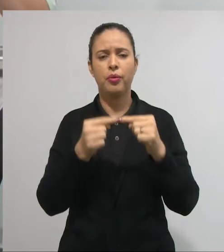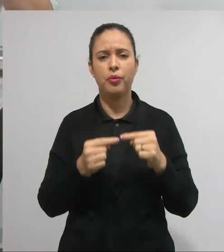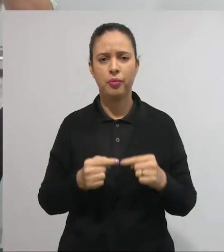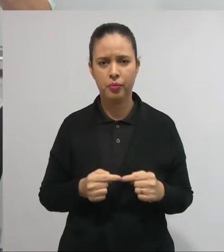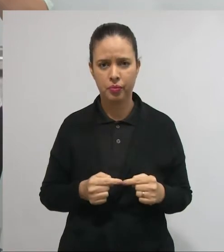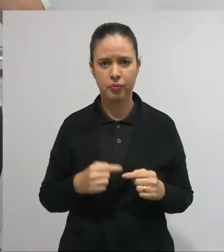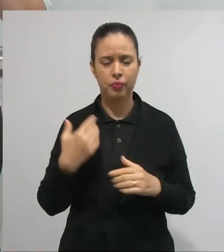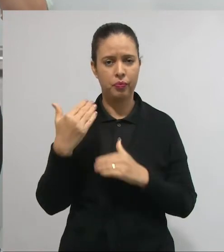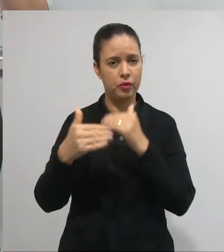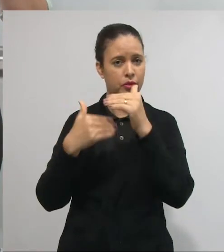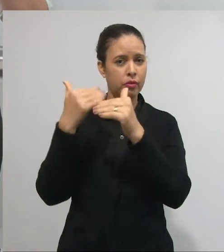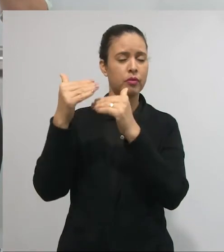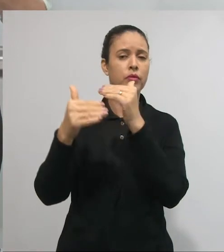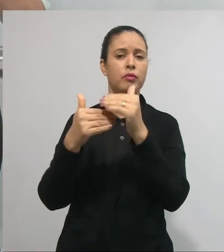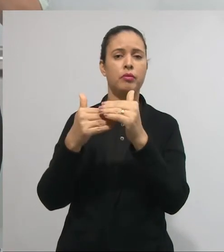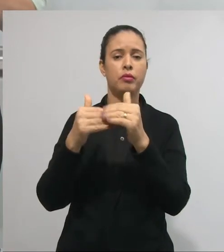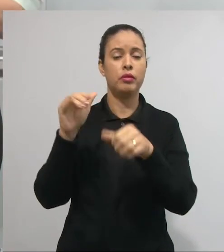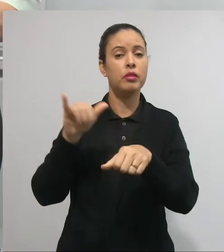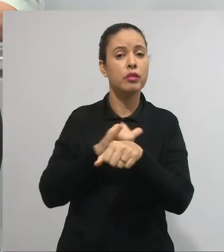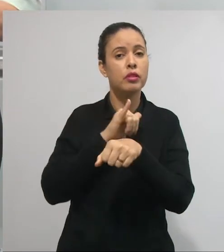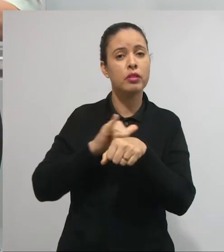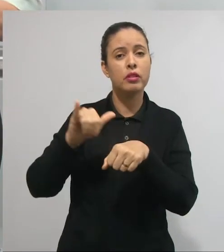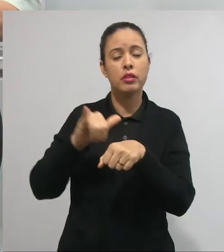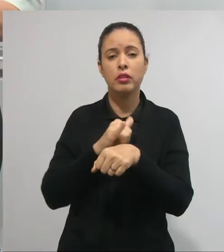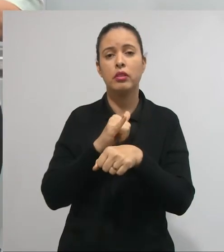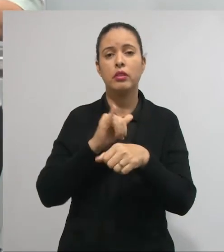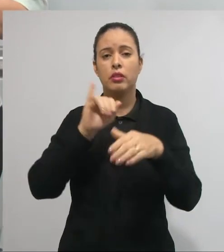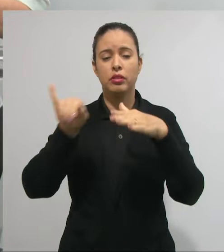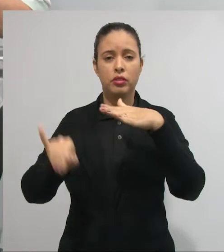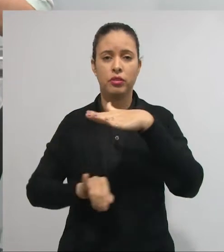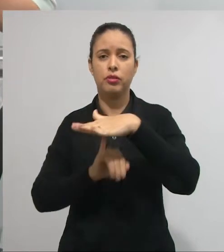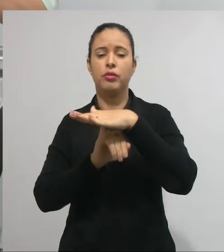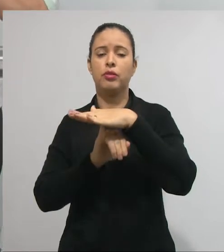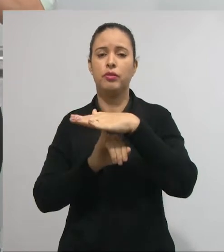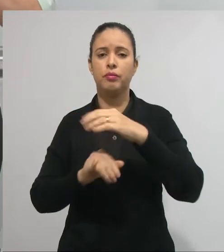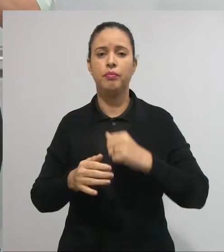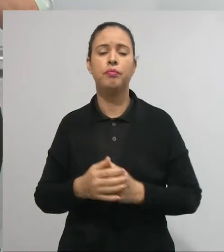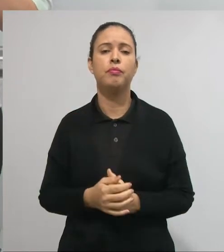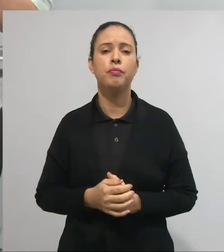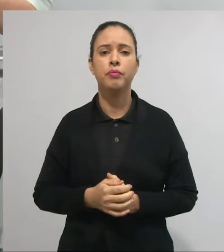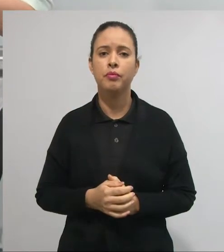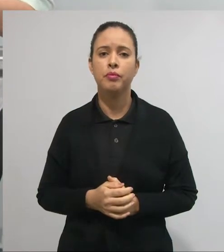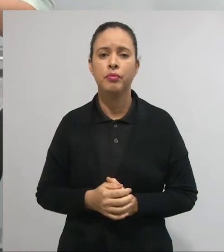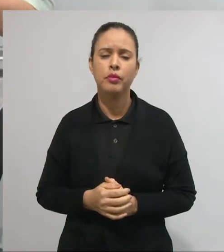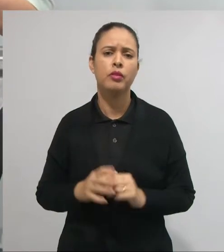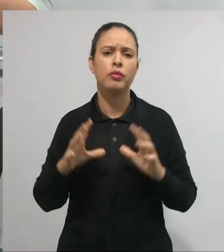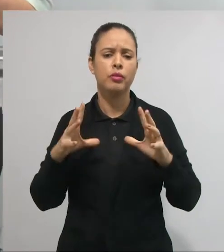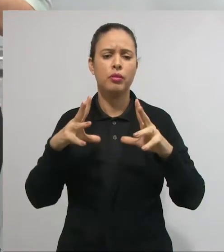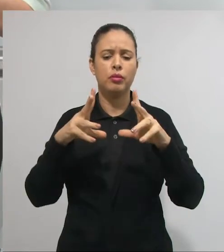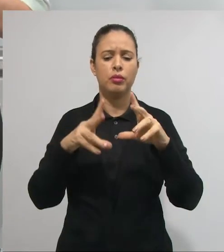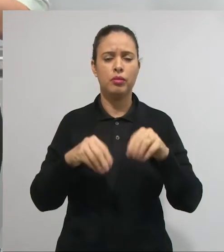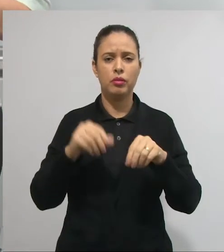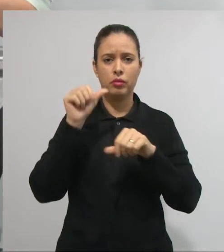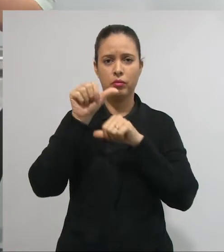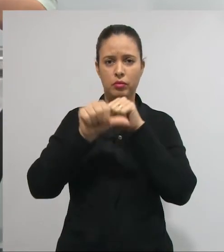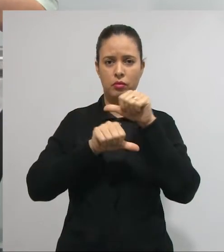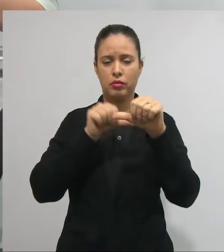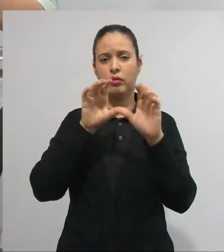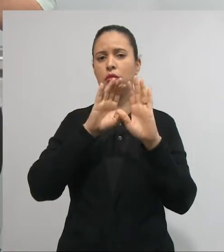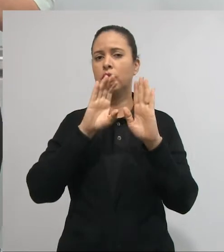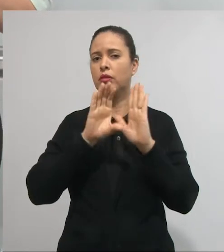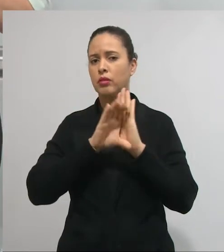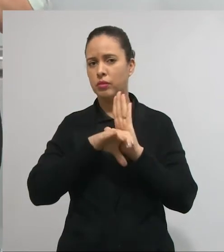com o desenvolvimento estratégico das organizações. Então foi toda uma mudança de conceito